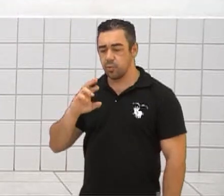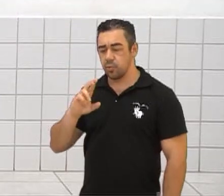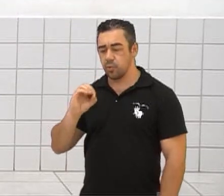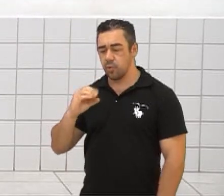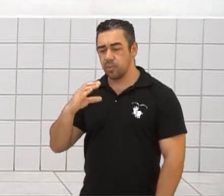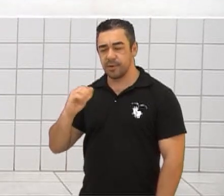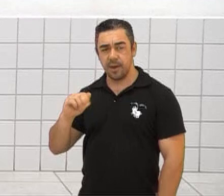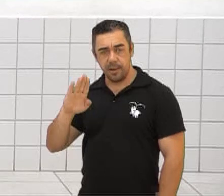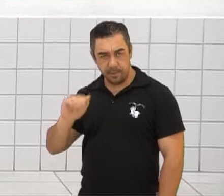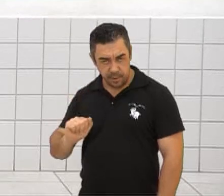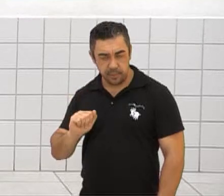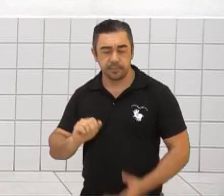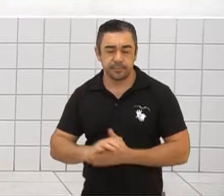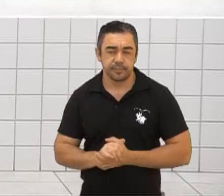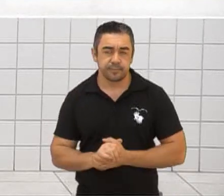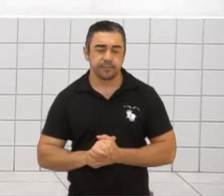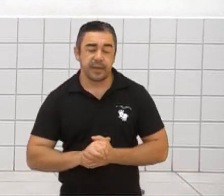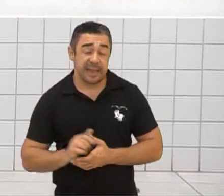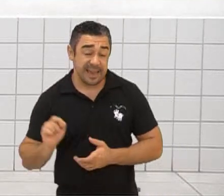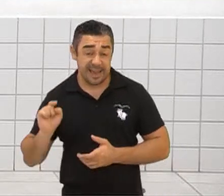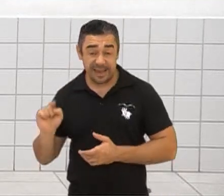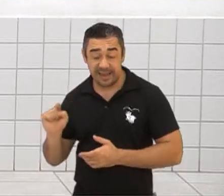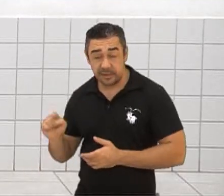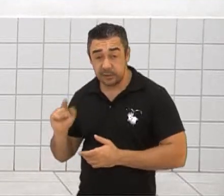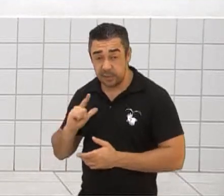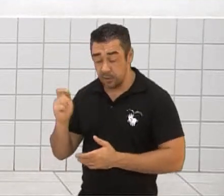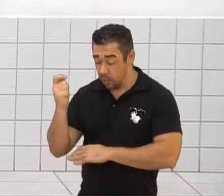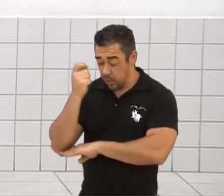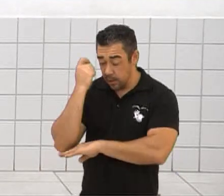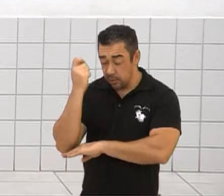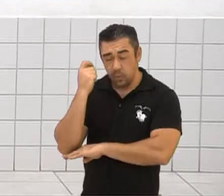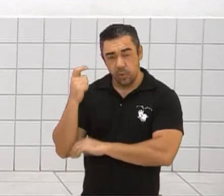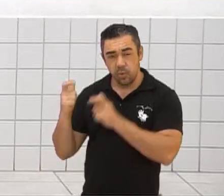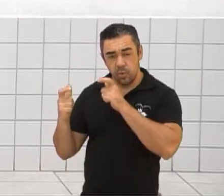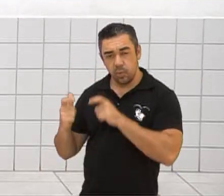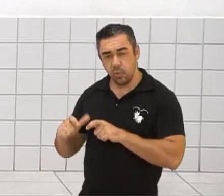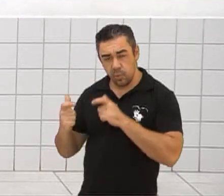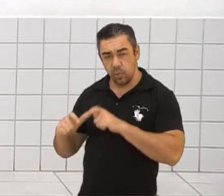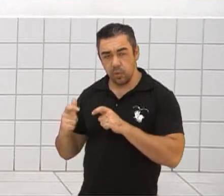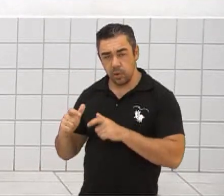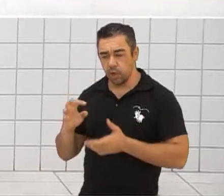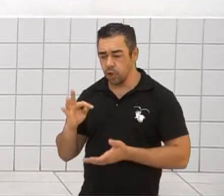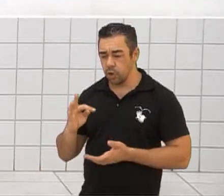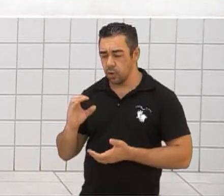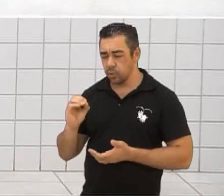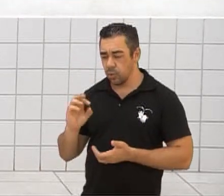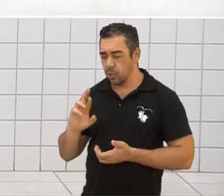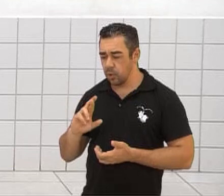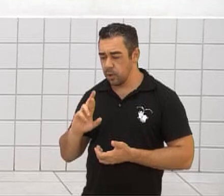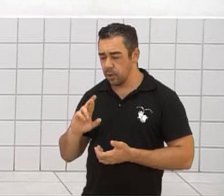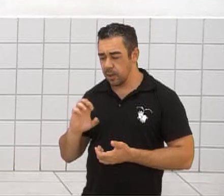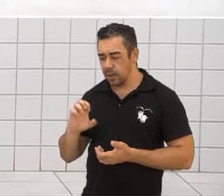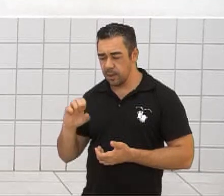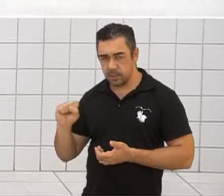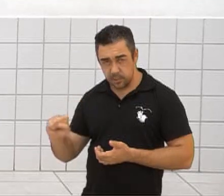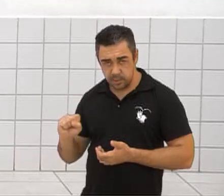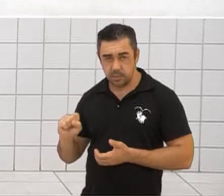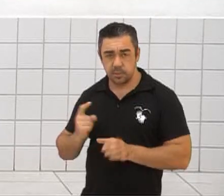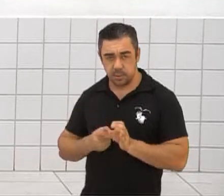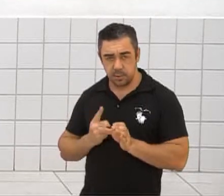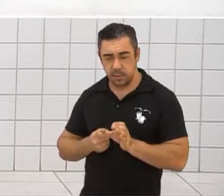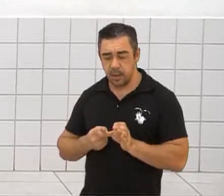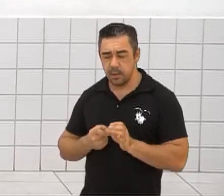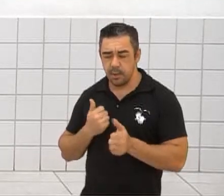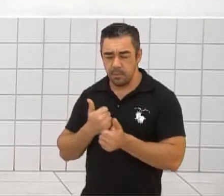Sul, região que eu posso chamar aqui, pode ser região de Torres, toda aquela região próxima